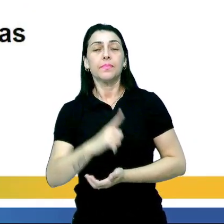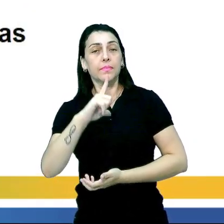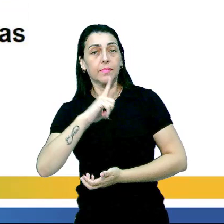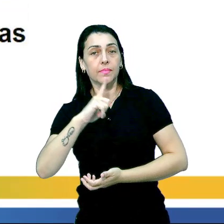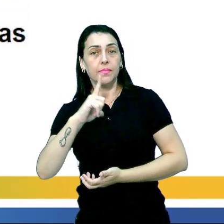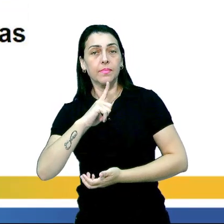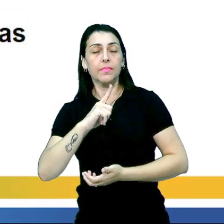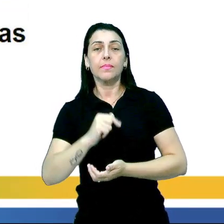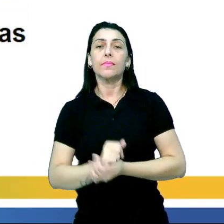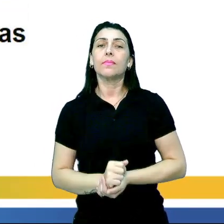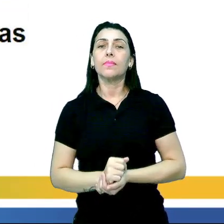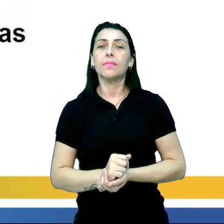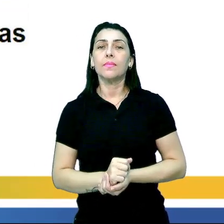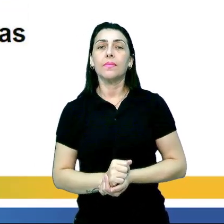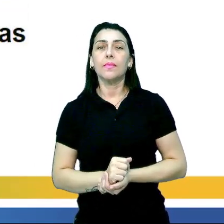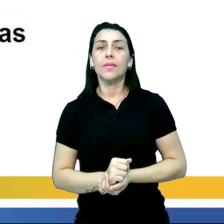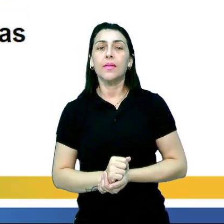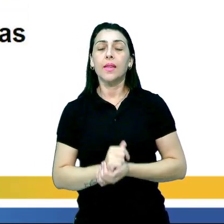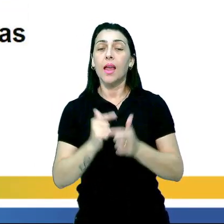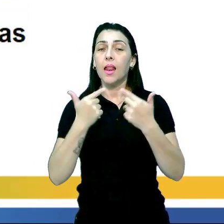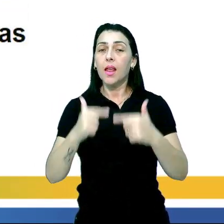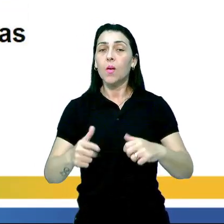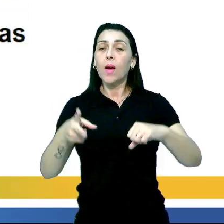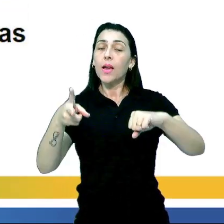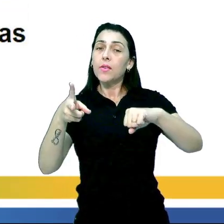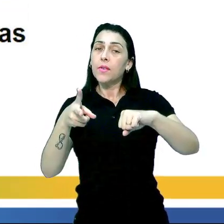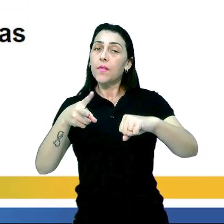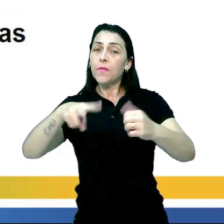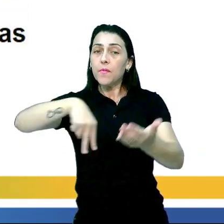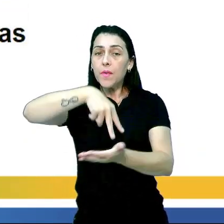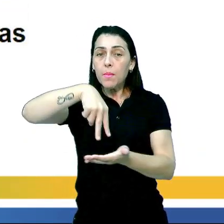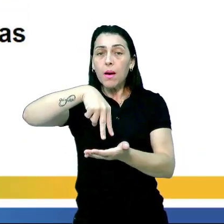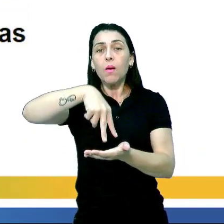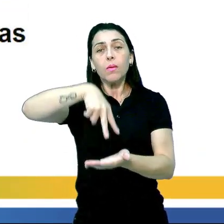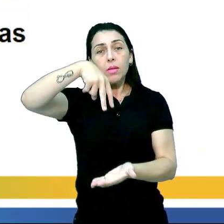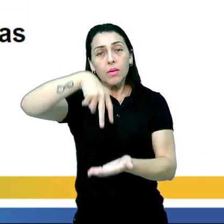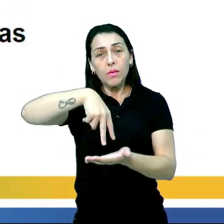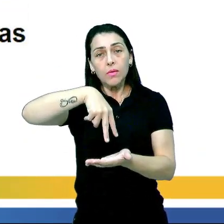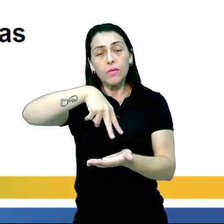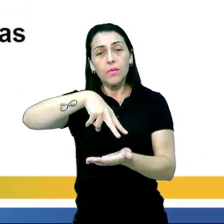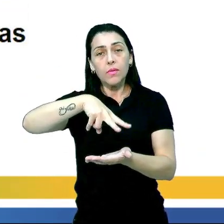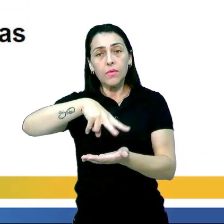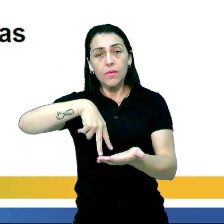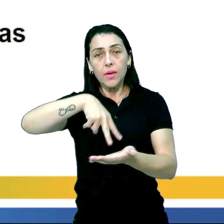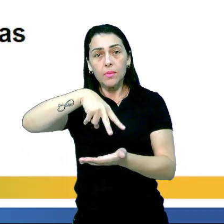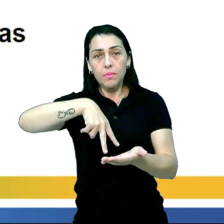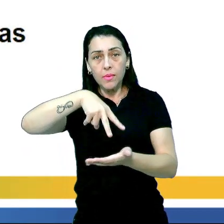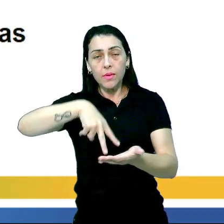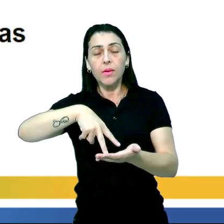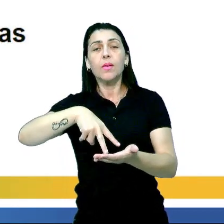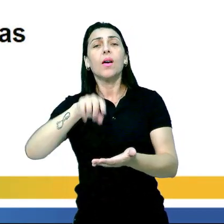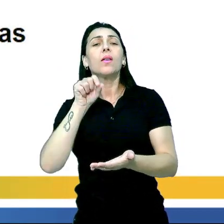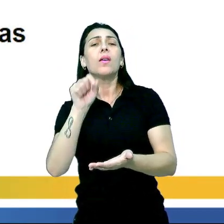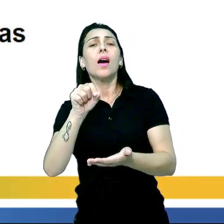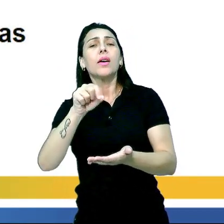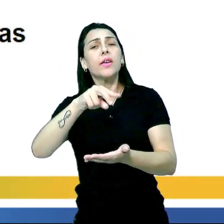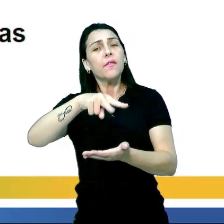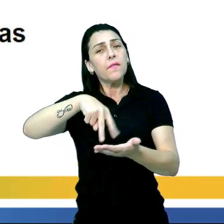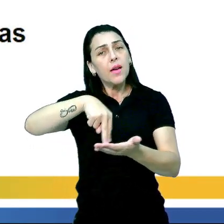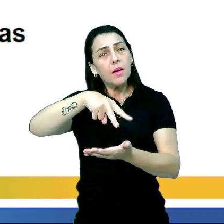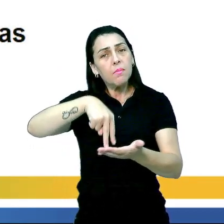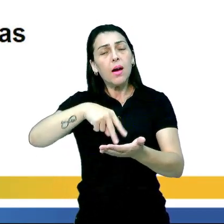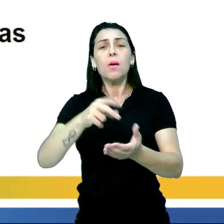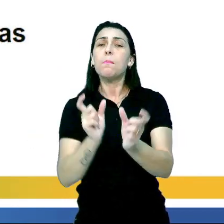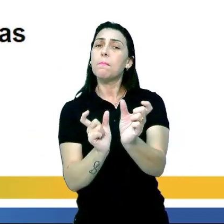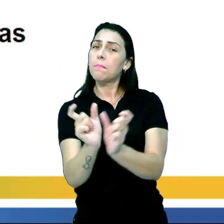Então vamos lá. Linguagem verbal e não verbal. A linguagem verbal é aquela que expressa